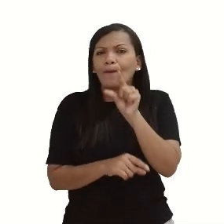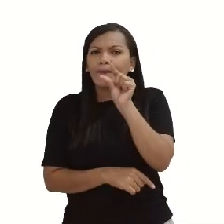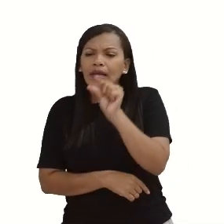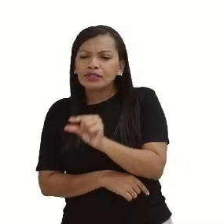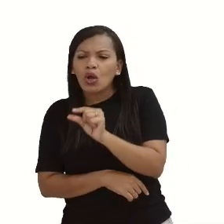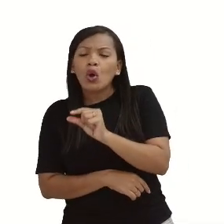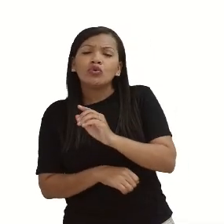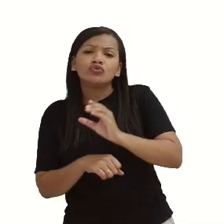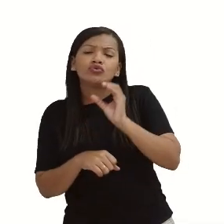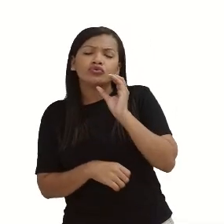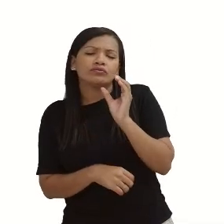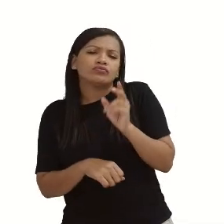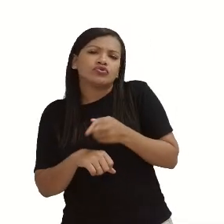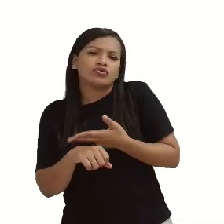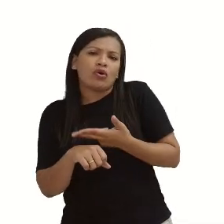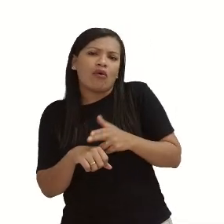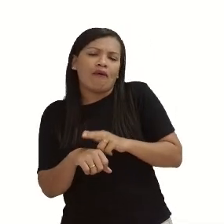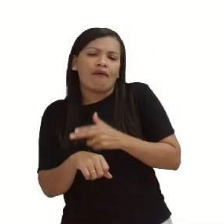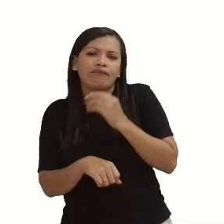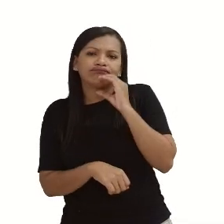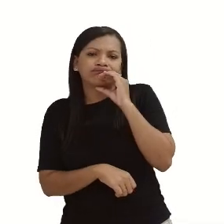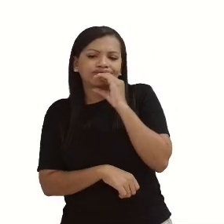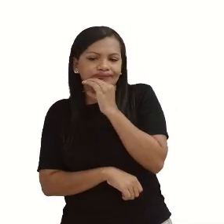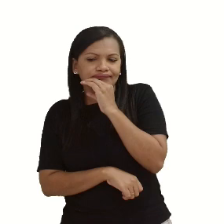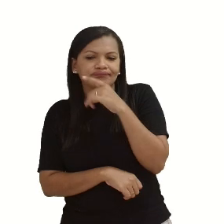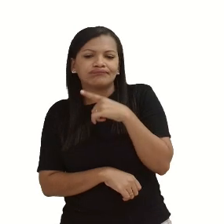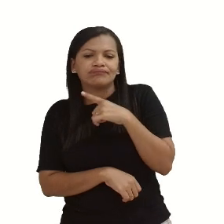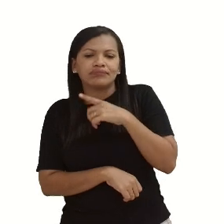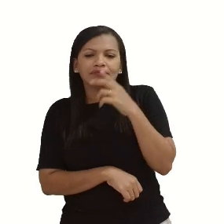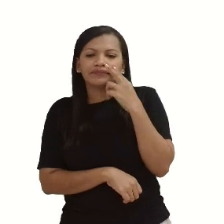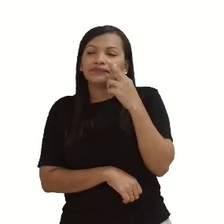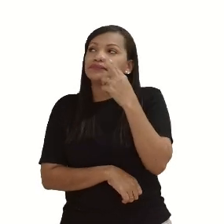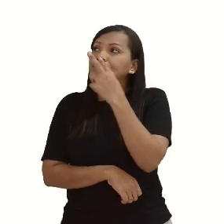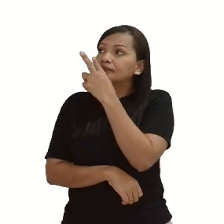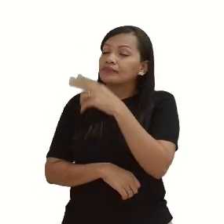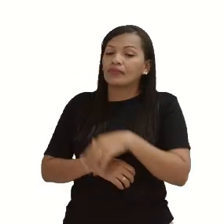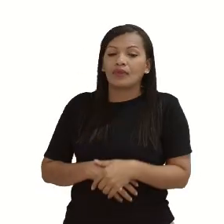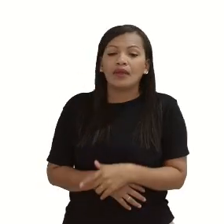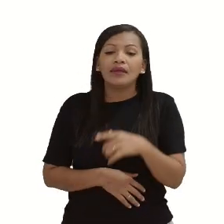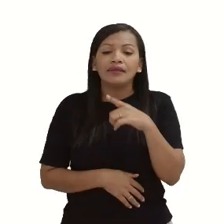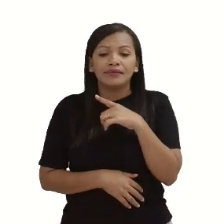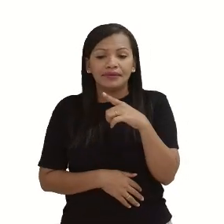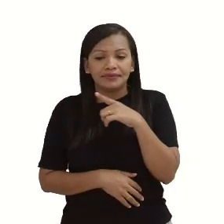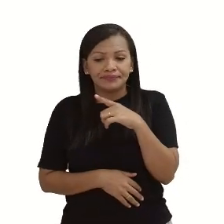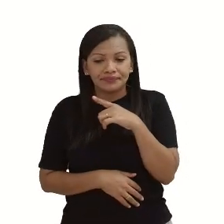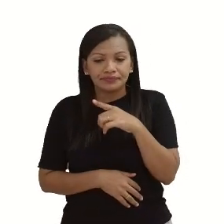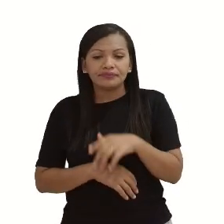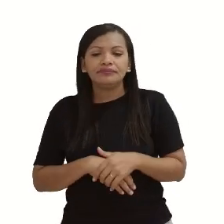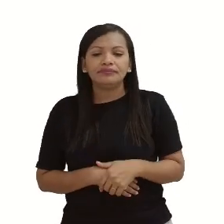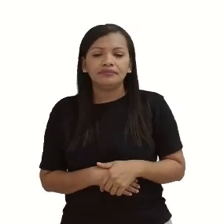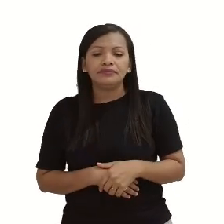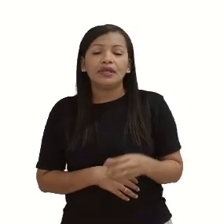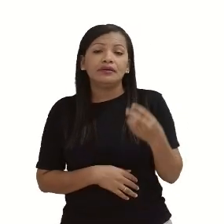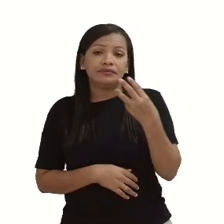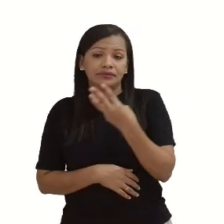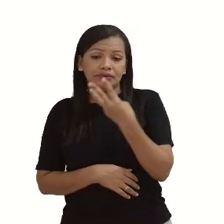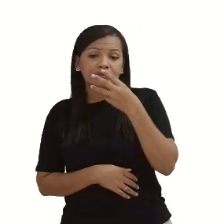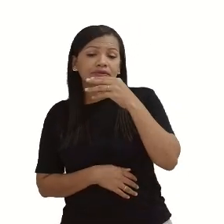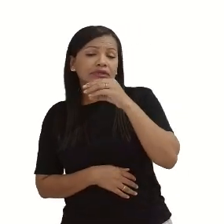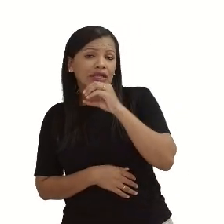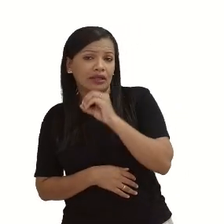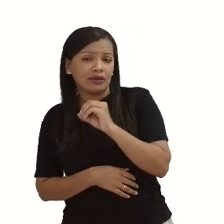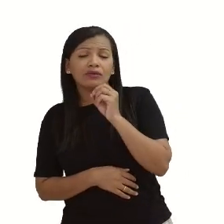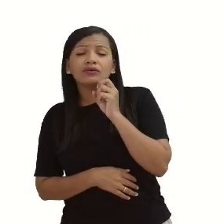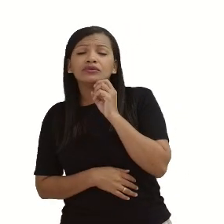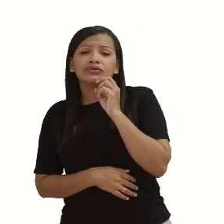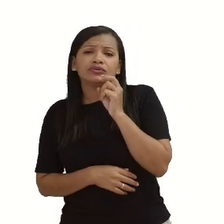for observar as alternativas para esses gráficos, eu observo ali, ó, tem um gráfico em que eu tenho 30 para chocolate quente,